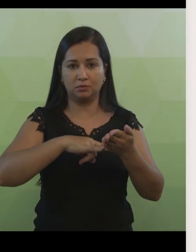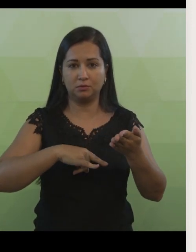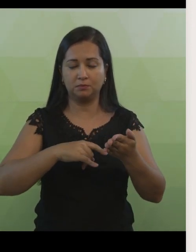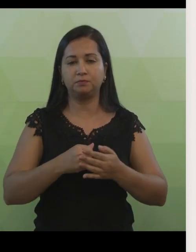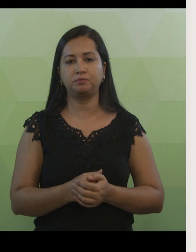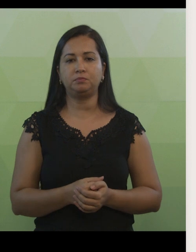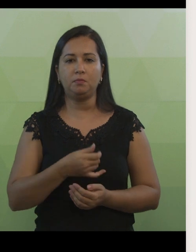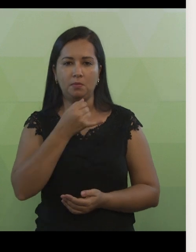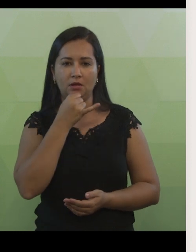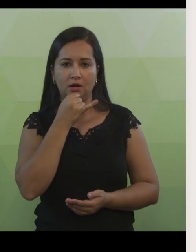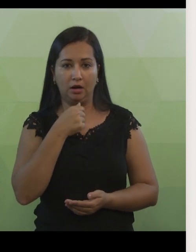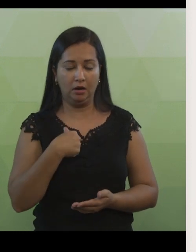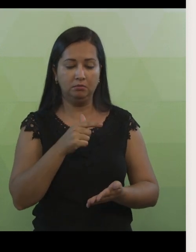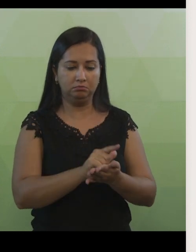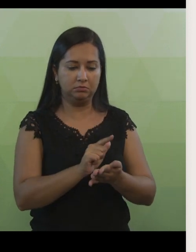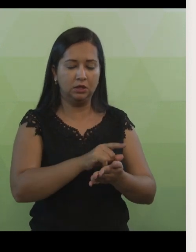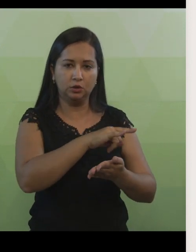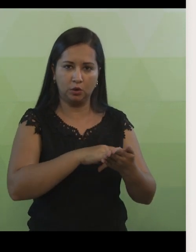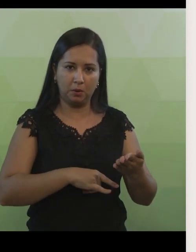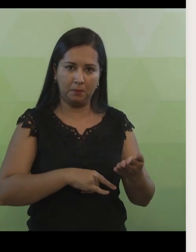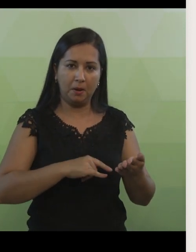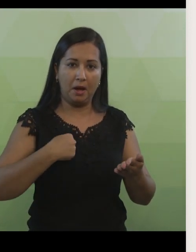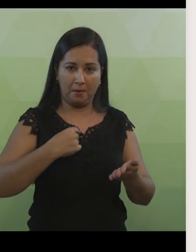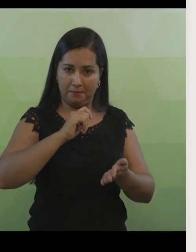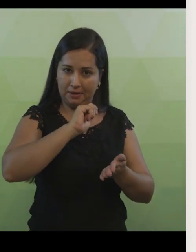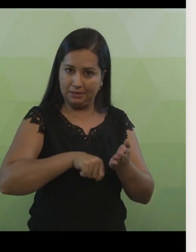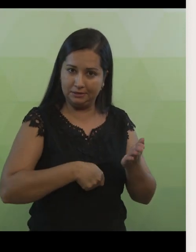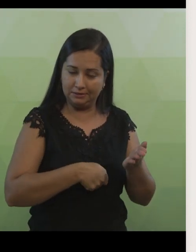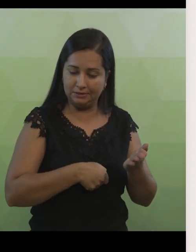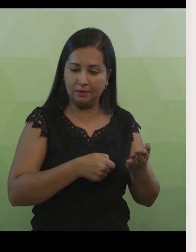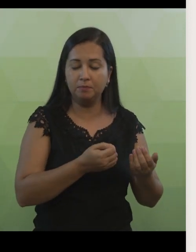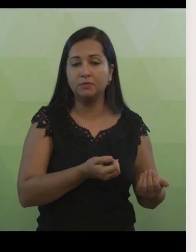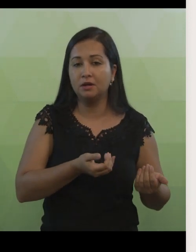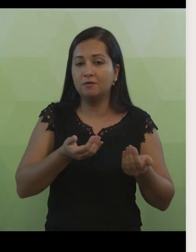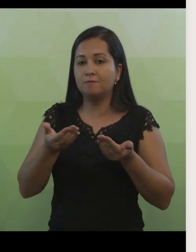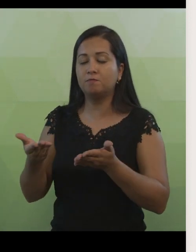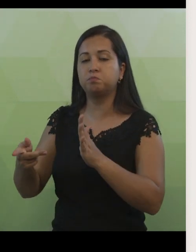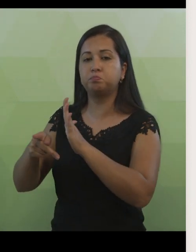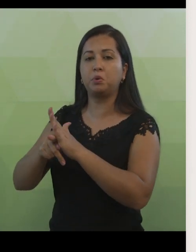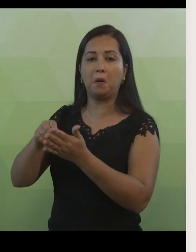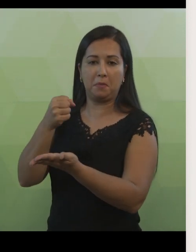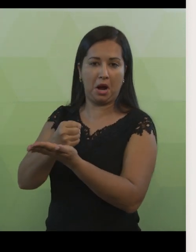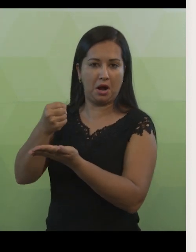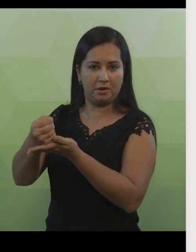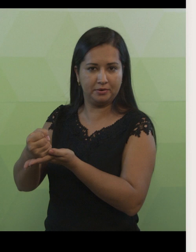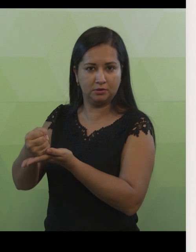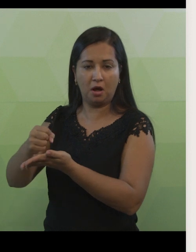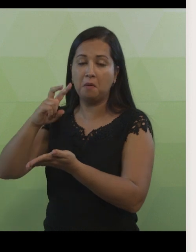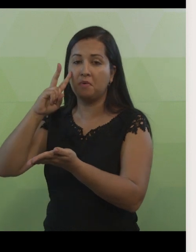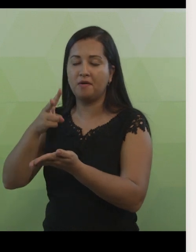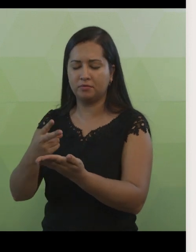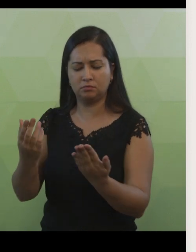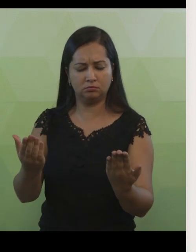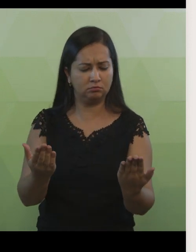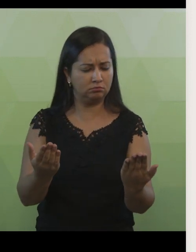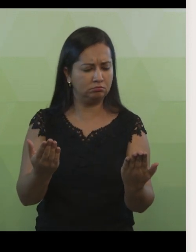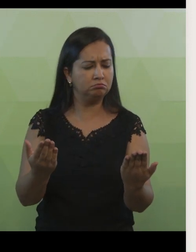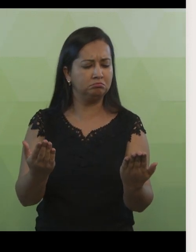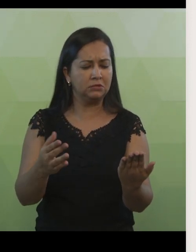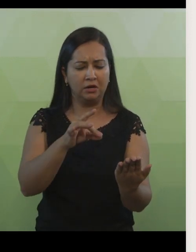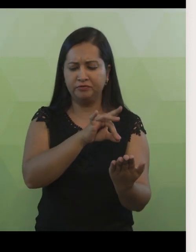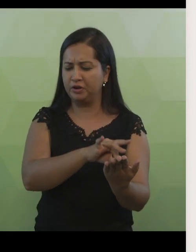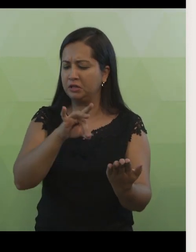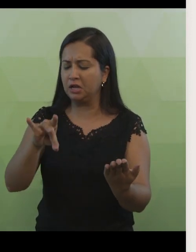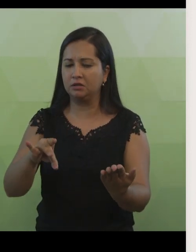eu assino um documento, vou no cartório e reconheço o firma, por exemplo. Vai estar lá autenticado que aquela assinatura pertence a